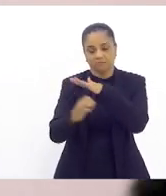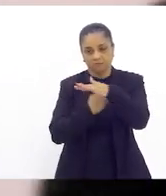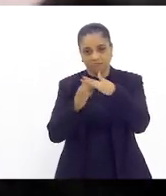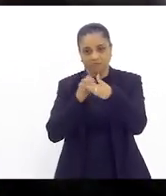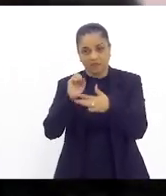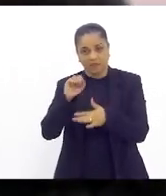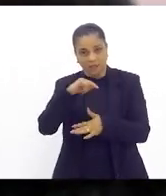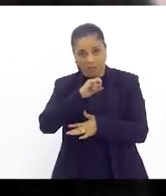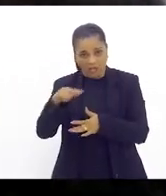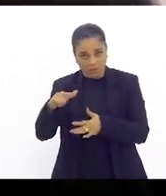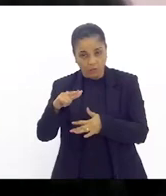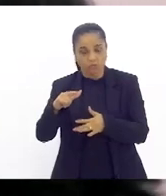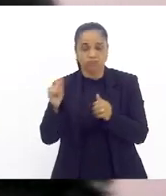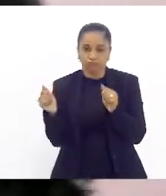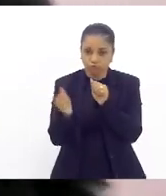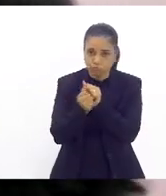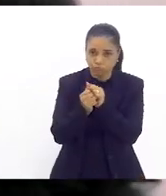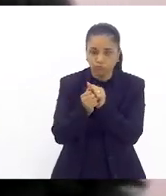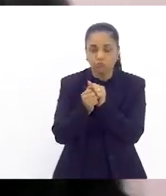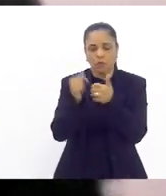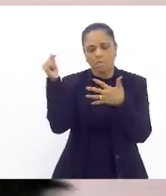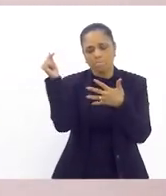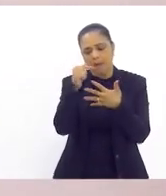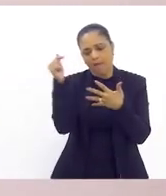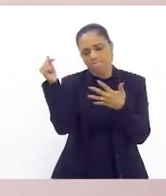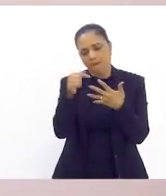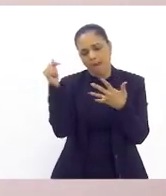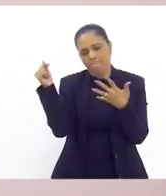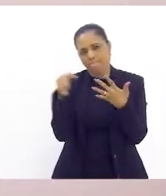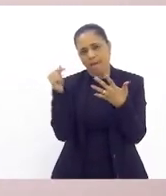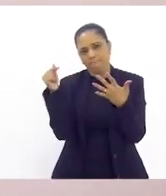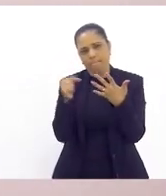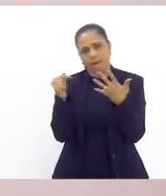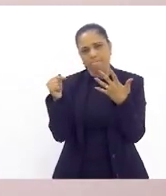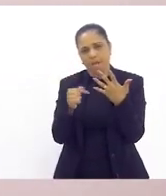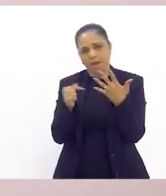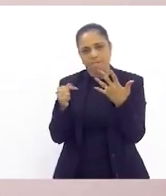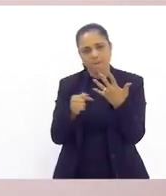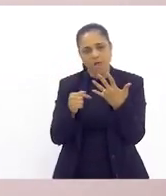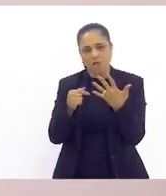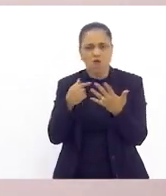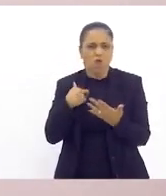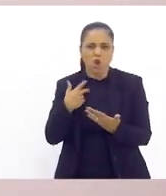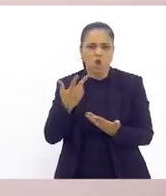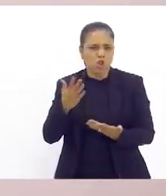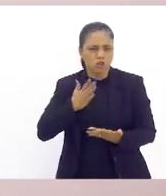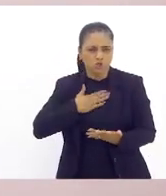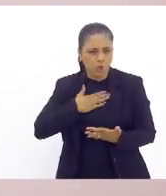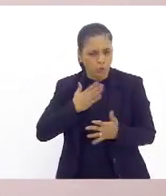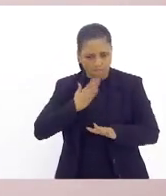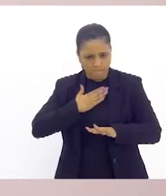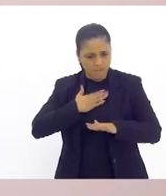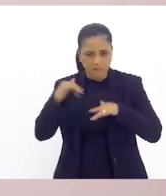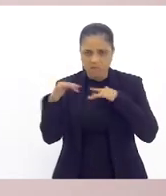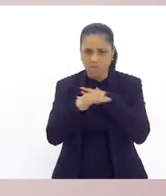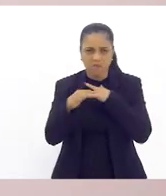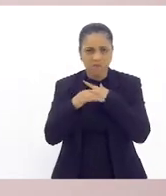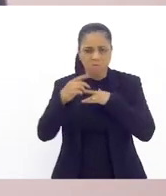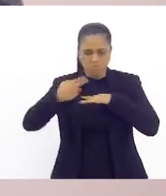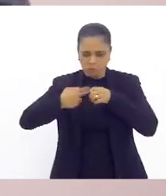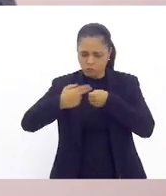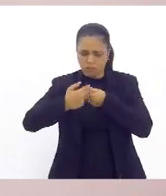levantamos todas essas questões que não são comuns só do meu Município e sim de todo estado do Rio de